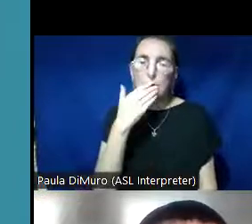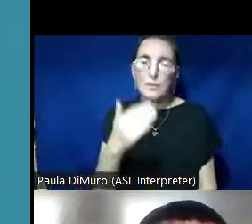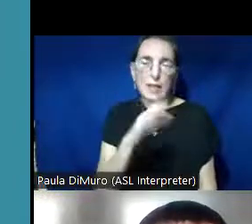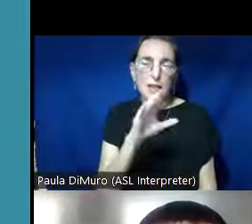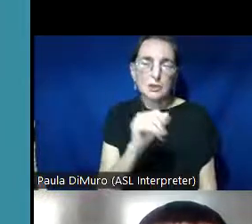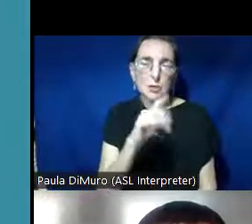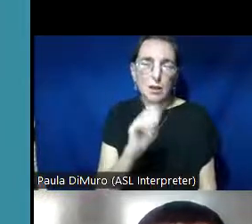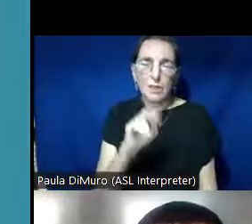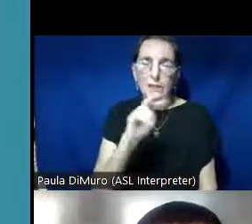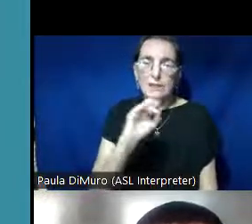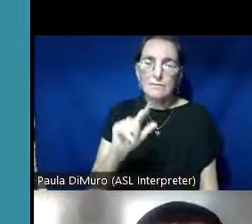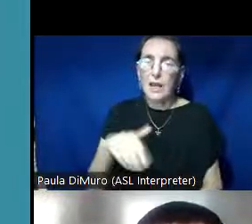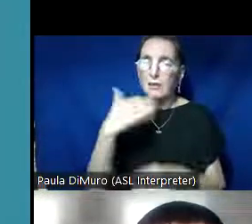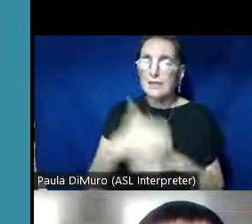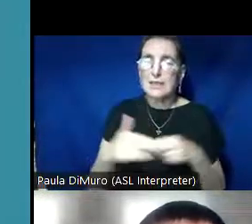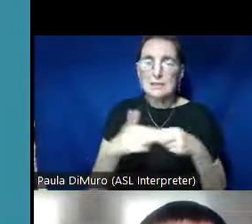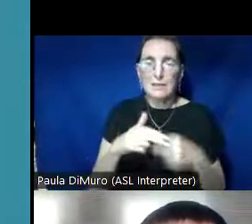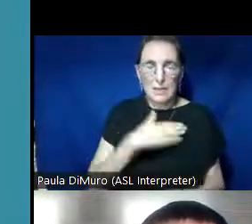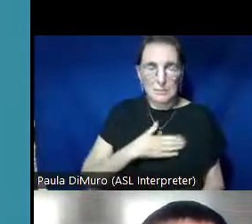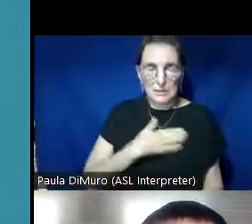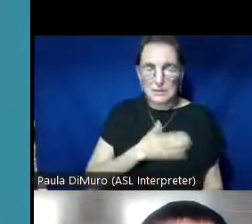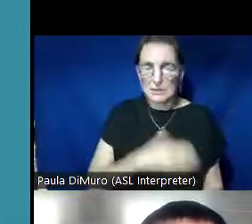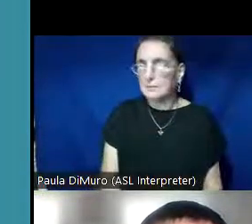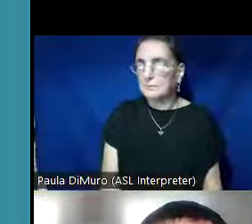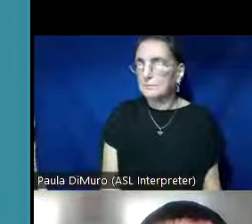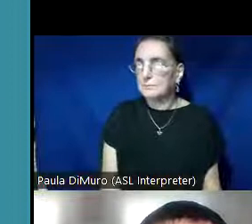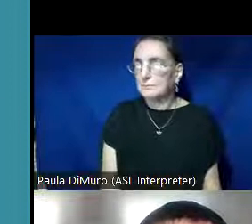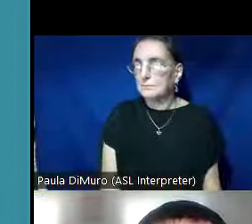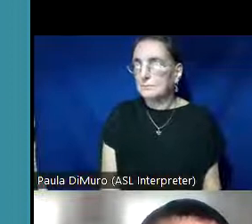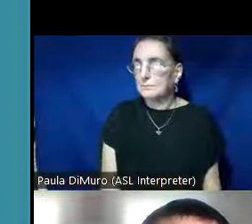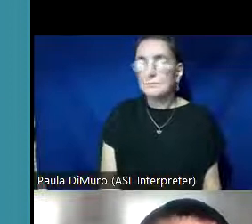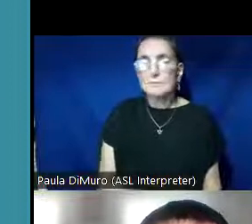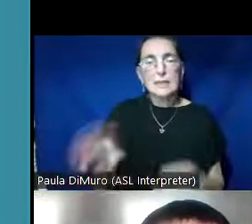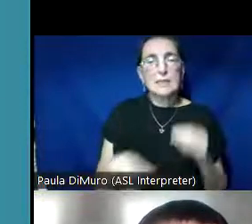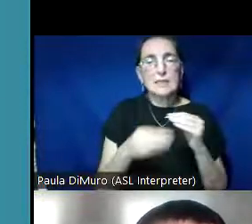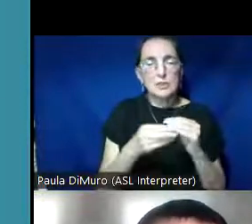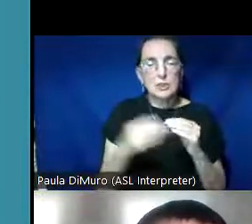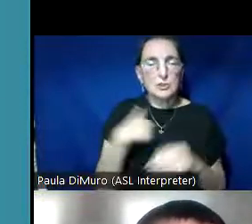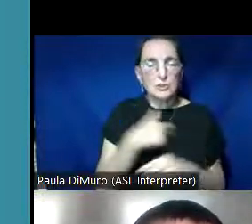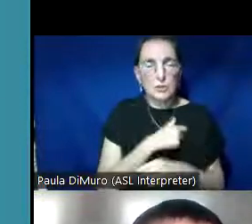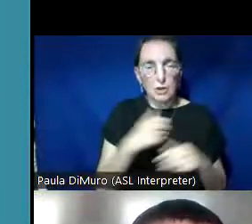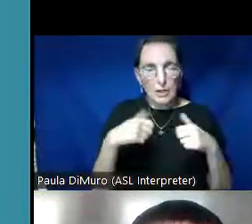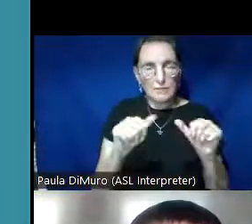De volta, Pablo. Obrigada, Caroline. Vá ao próximo slide, por favor. Adicionando o